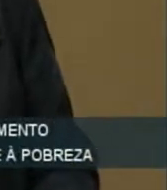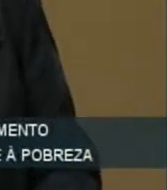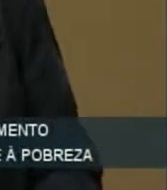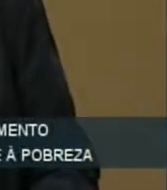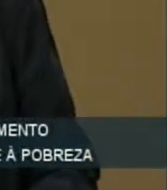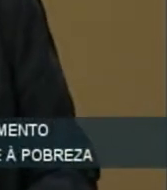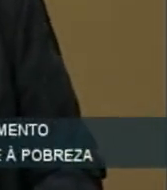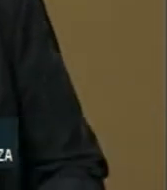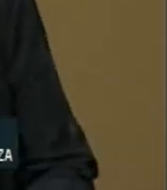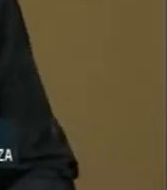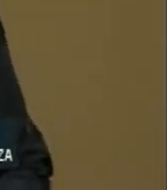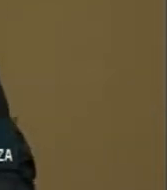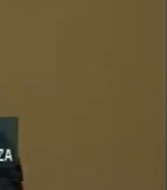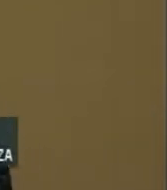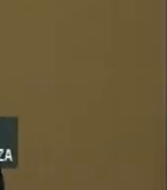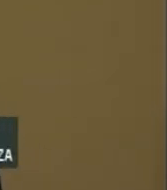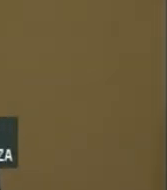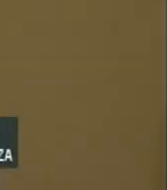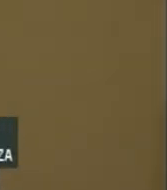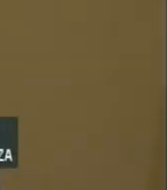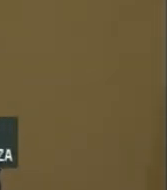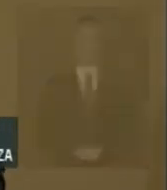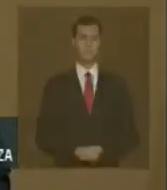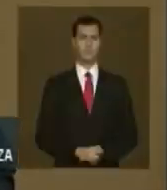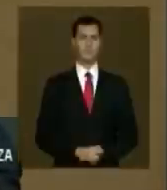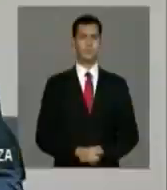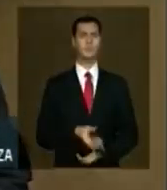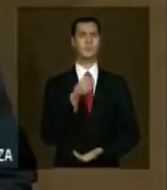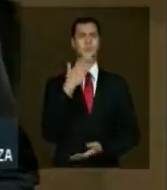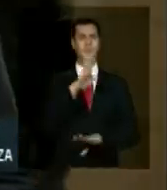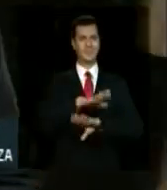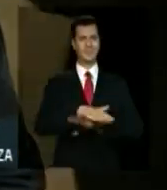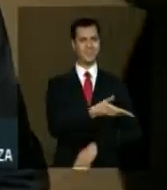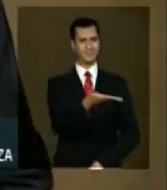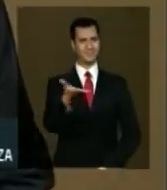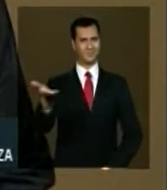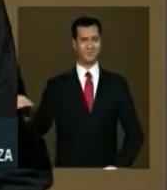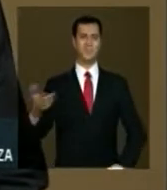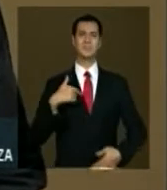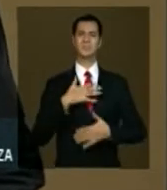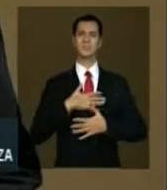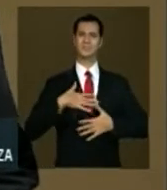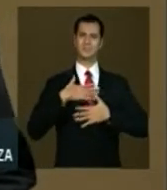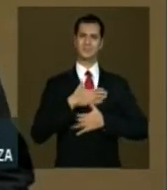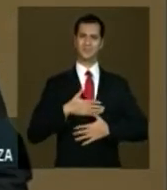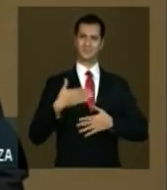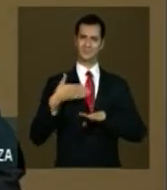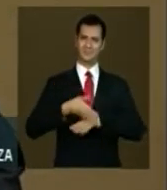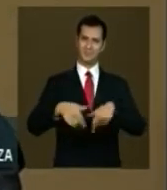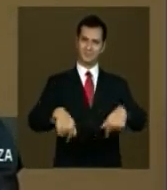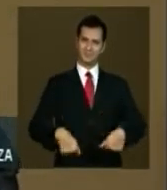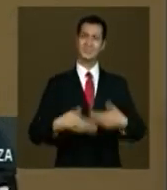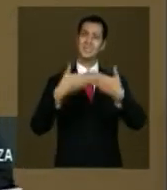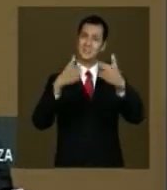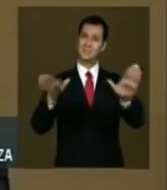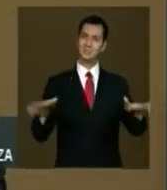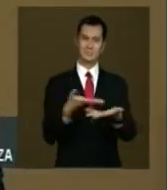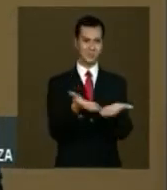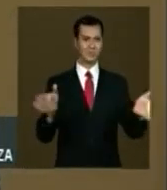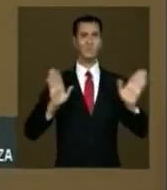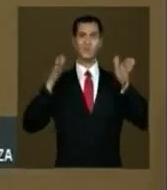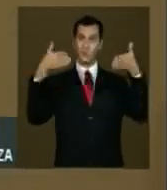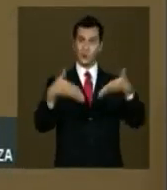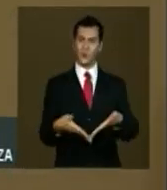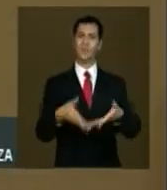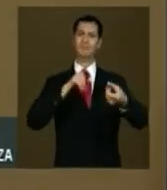campel muito boa tarde a todos uma alegria estar aqui abrindo esse fórum